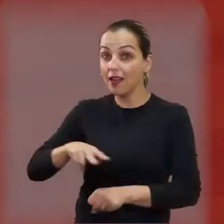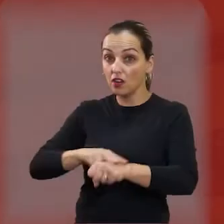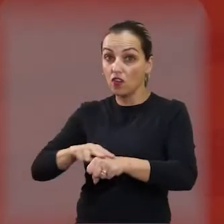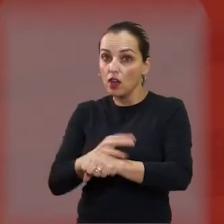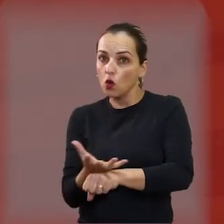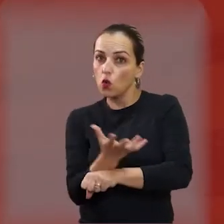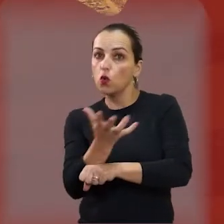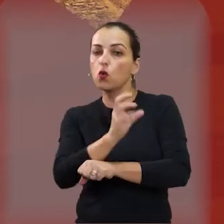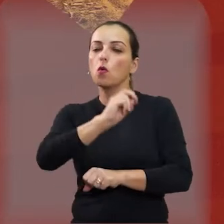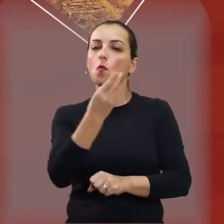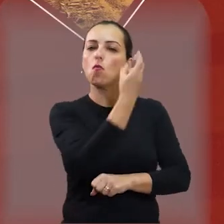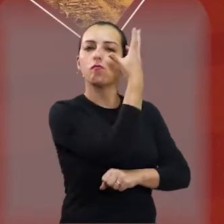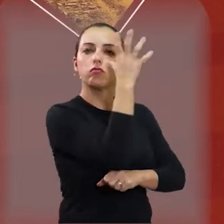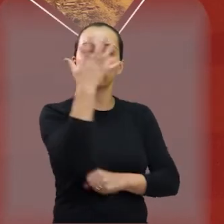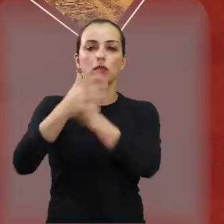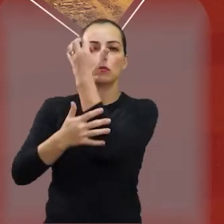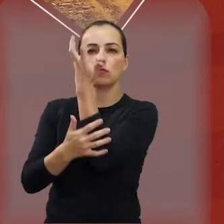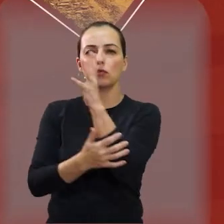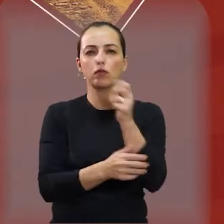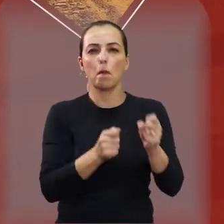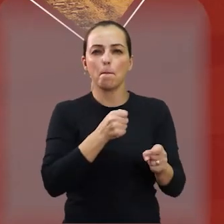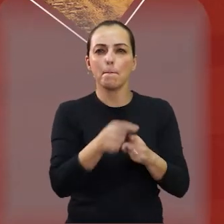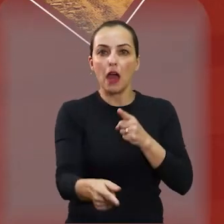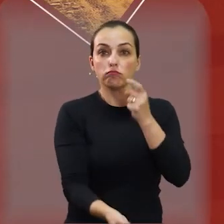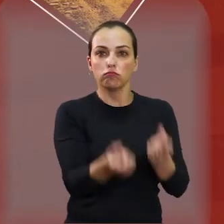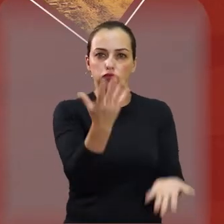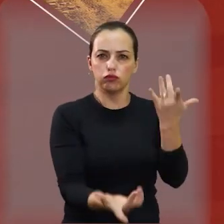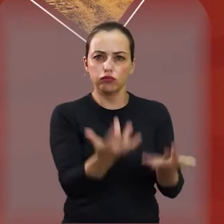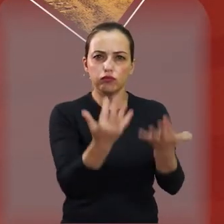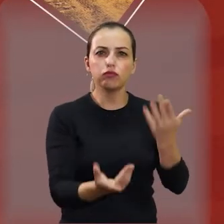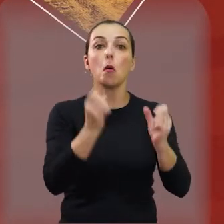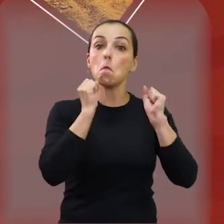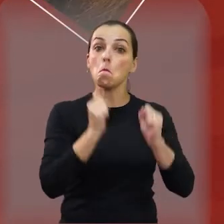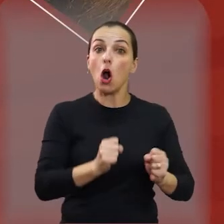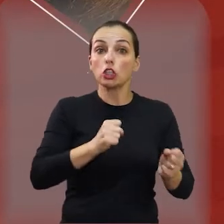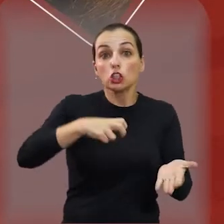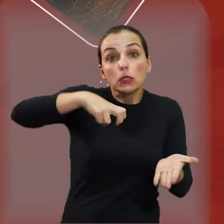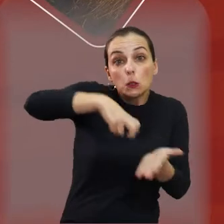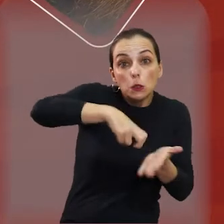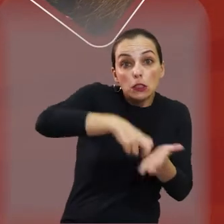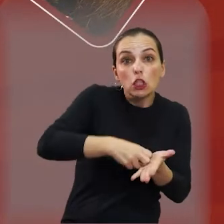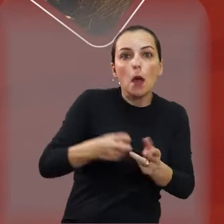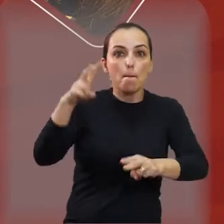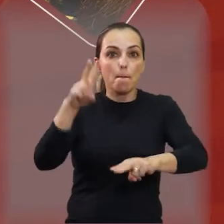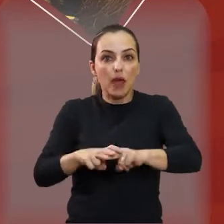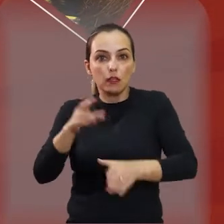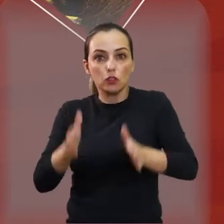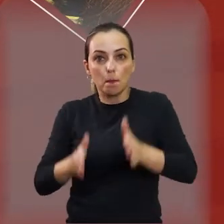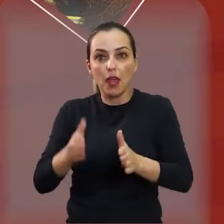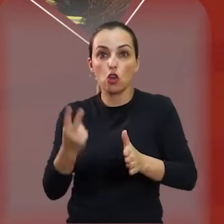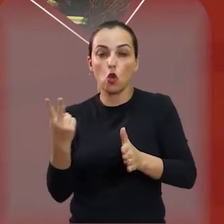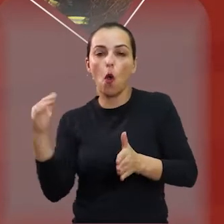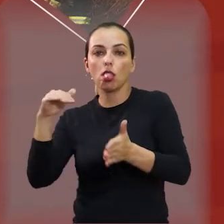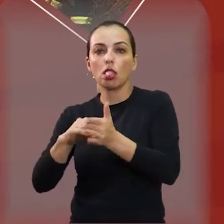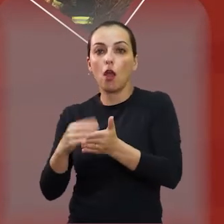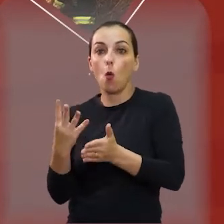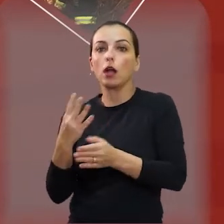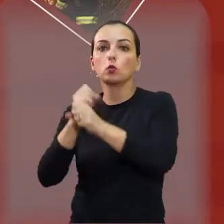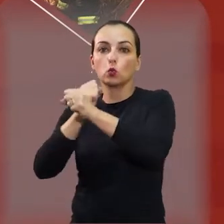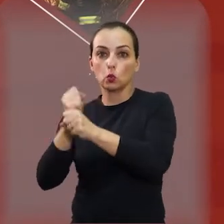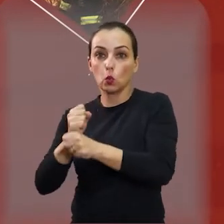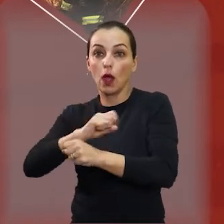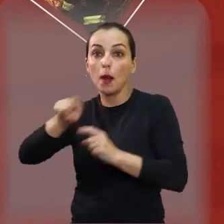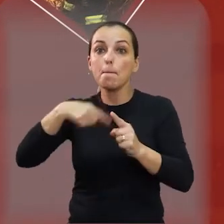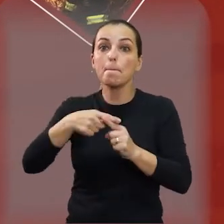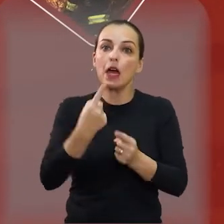Provocar incêndio em mata ou floresta gera pena de reclusão de 2 a 4 anos e multa. Se o